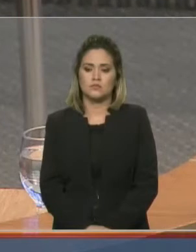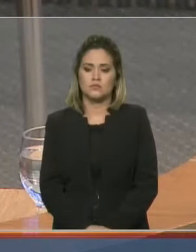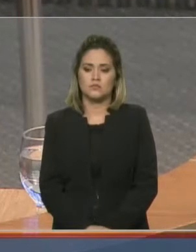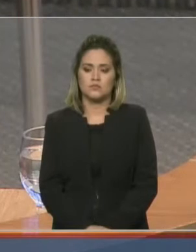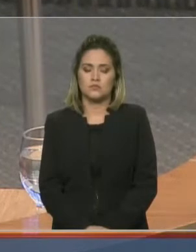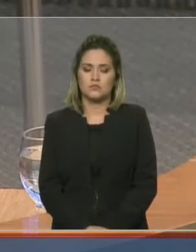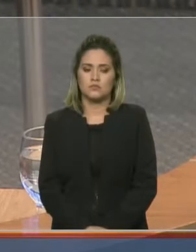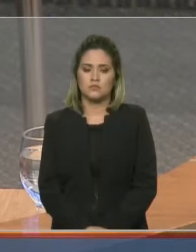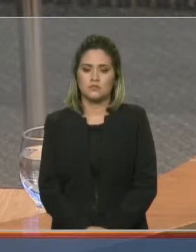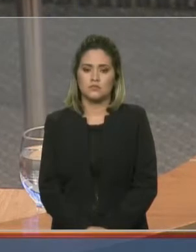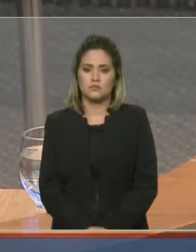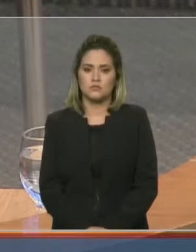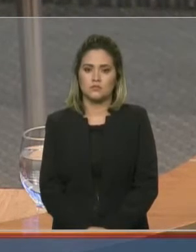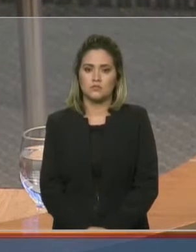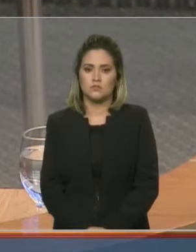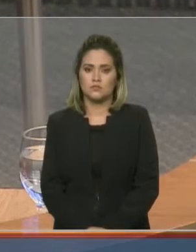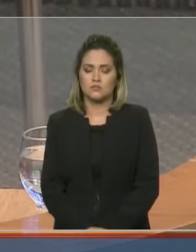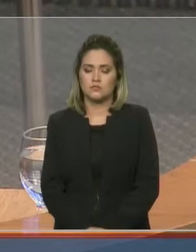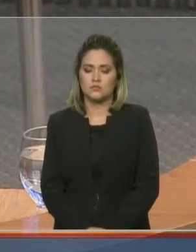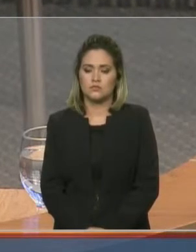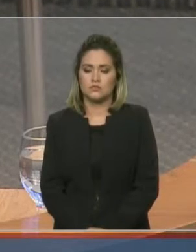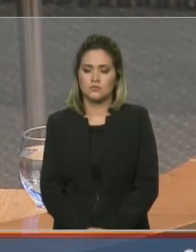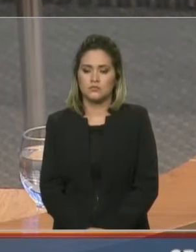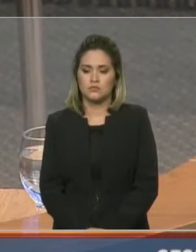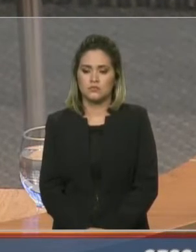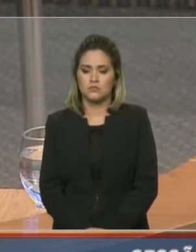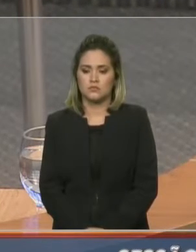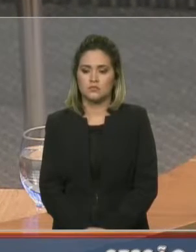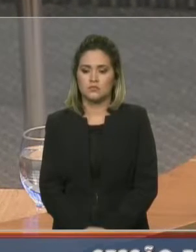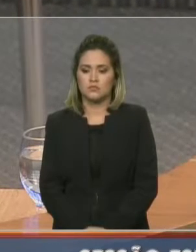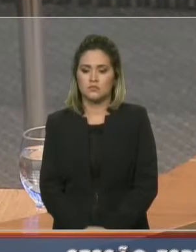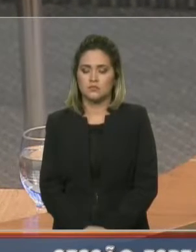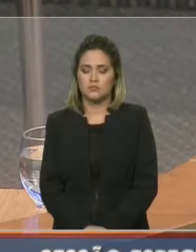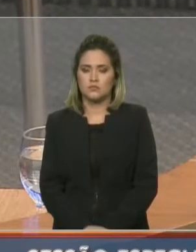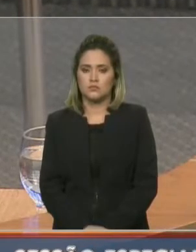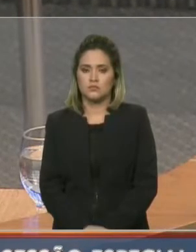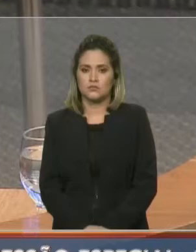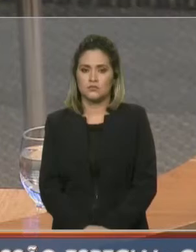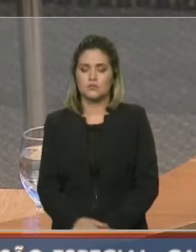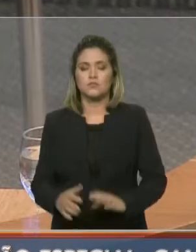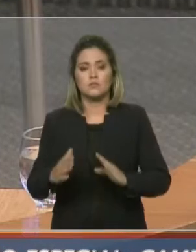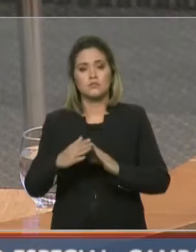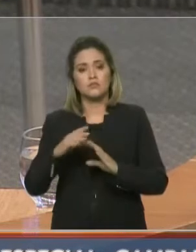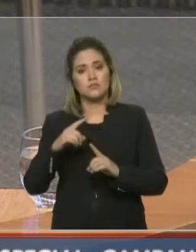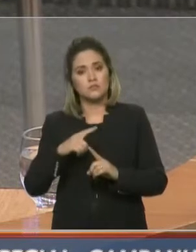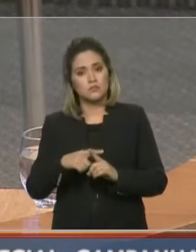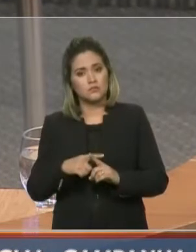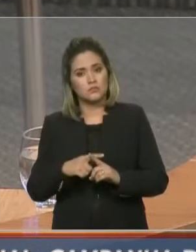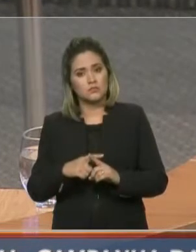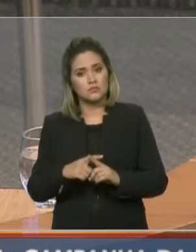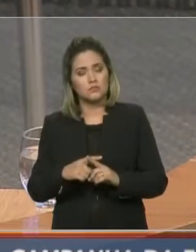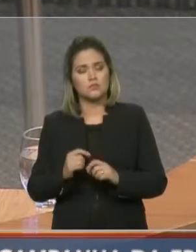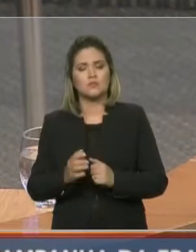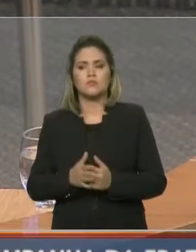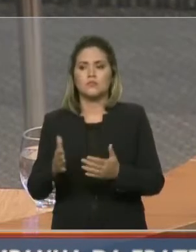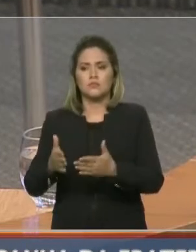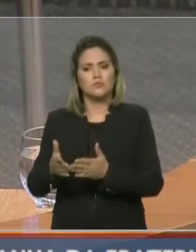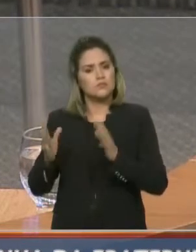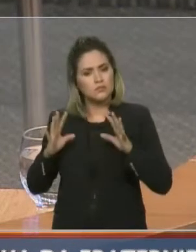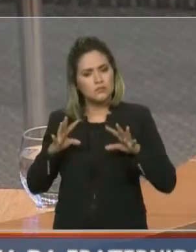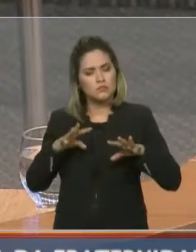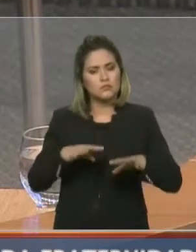dos séculos, nos chama a atenção para que o Estado promova uma